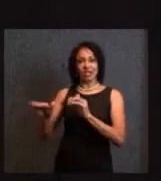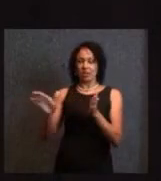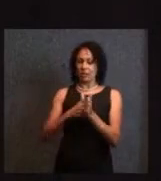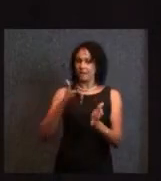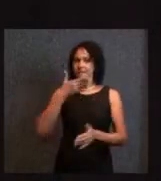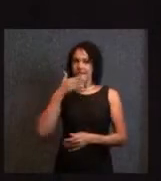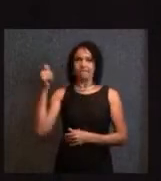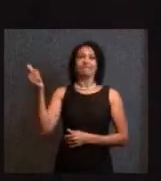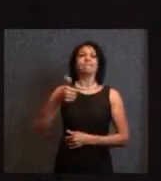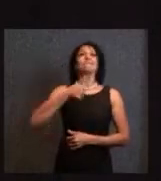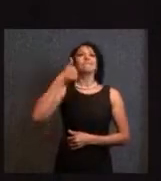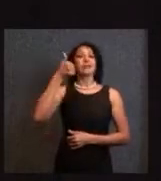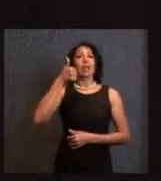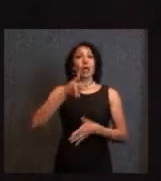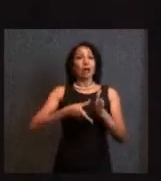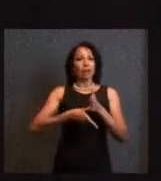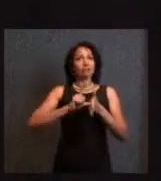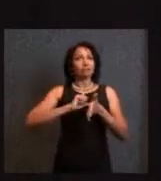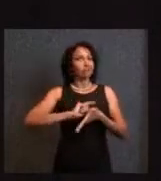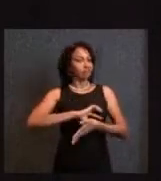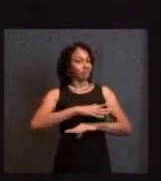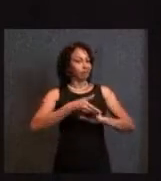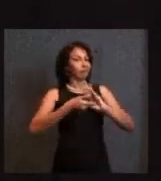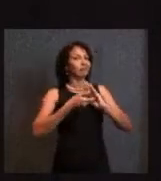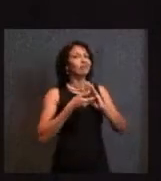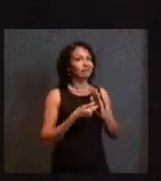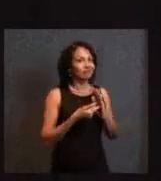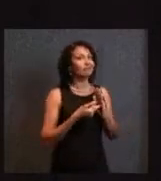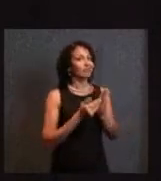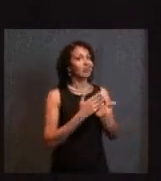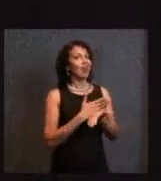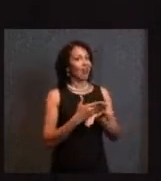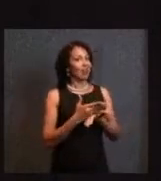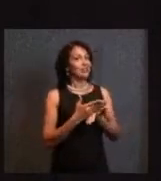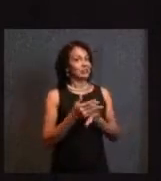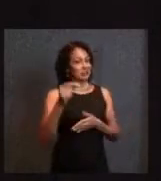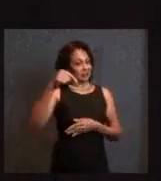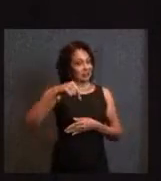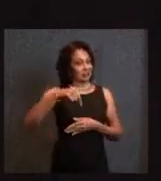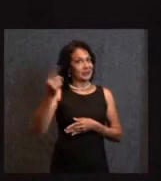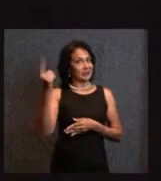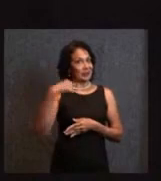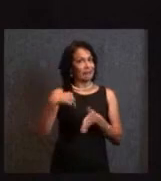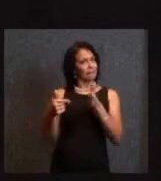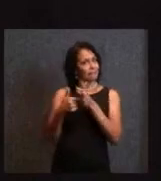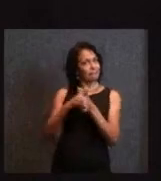é o pré-requisito essencial para estarmos aqui hoje. Nós tivemos